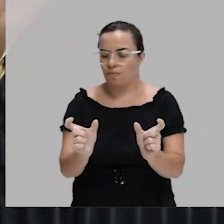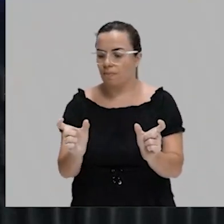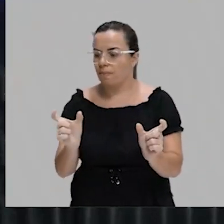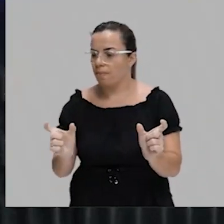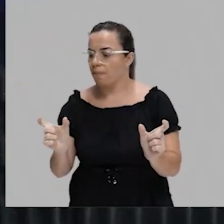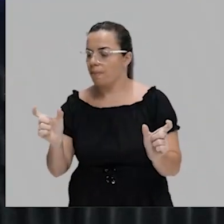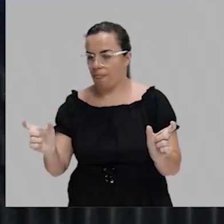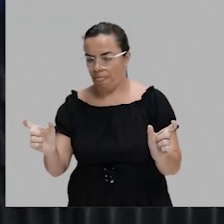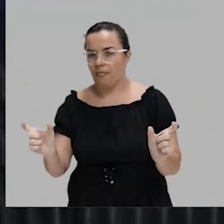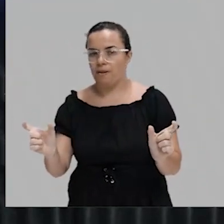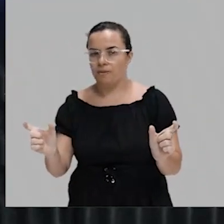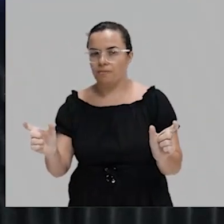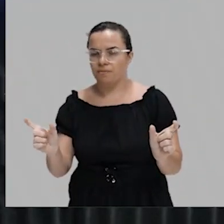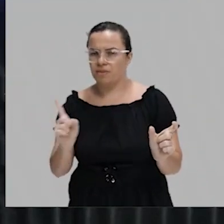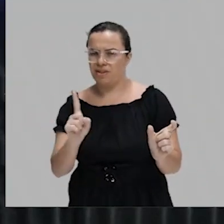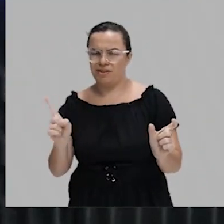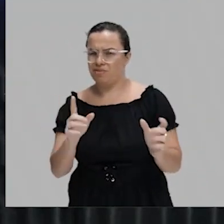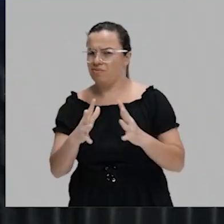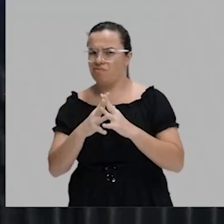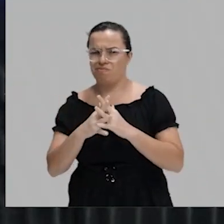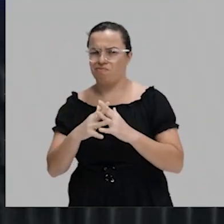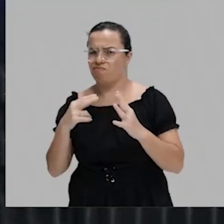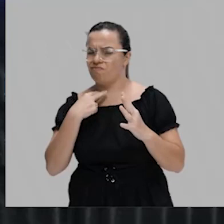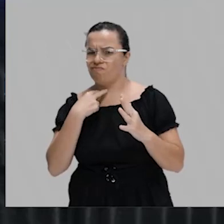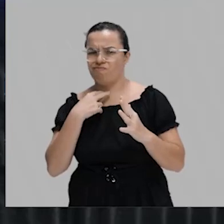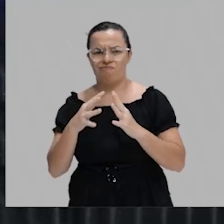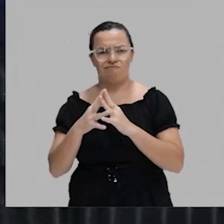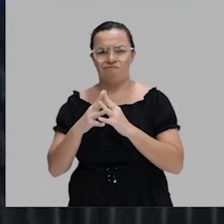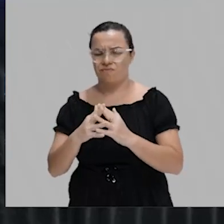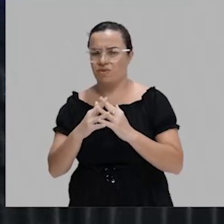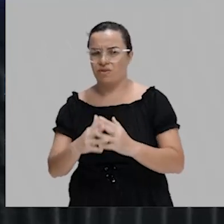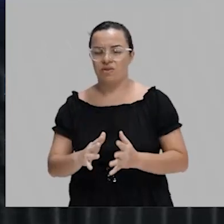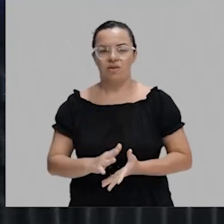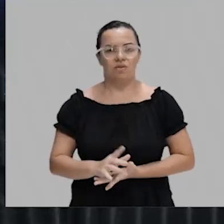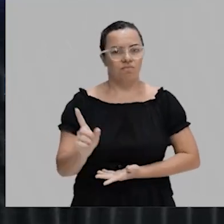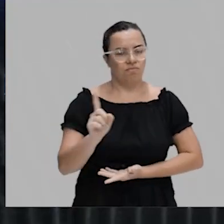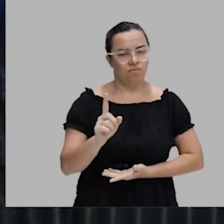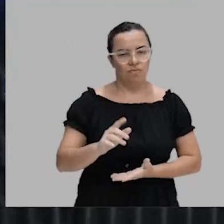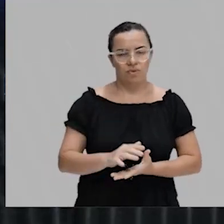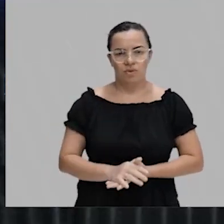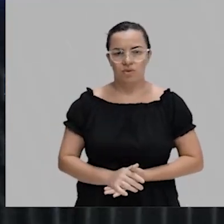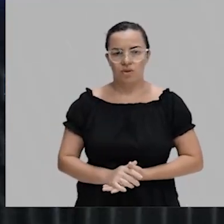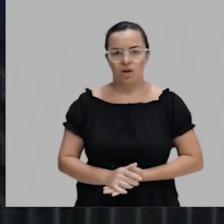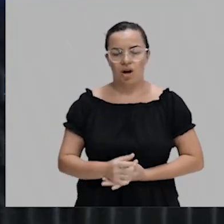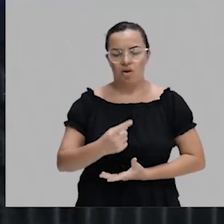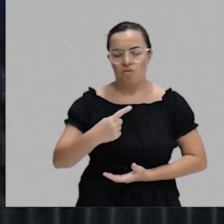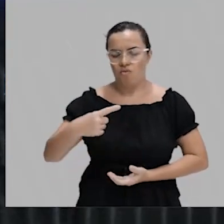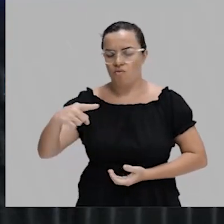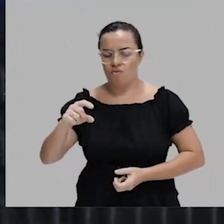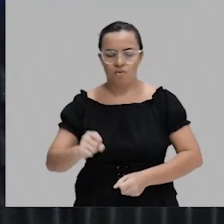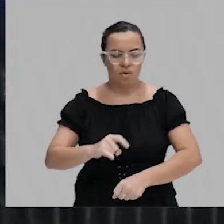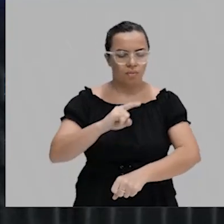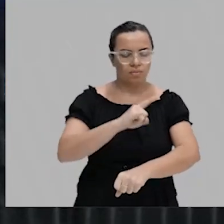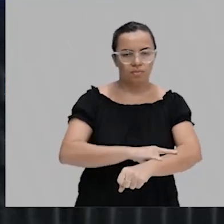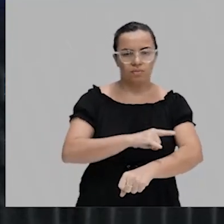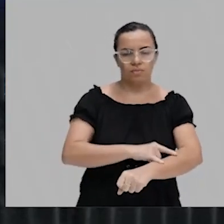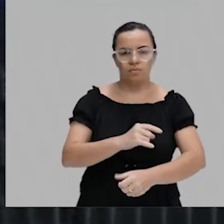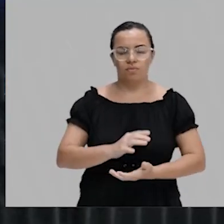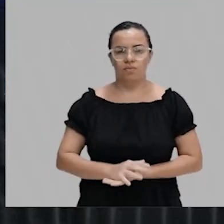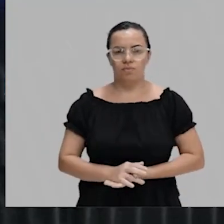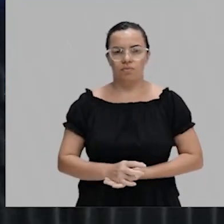dispõem assim aleatoriamente de dizer fui no banheiro,